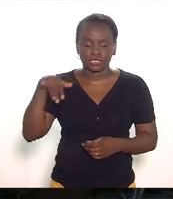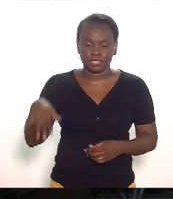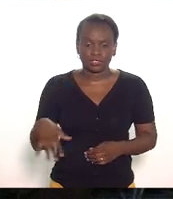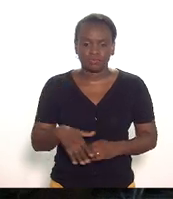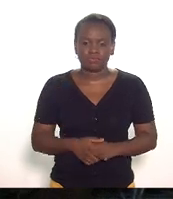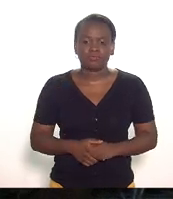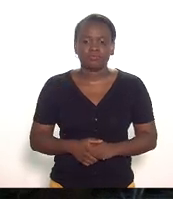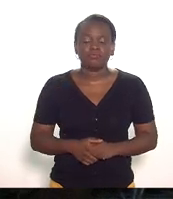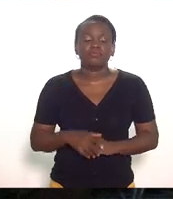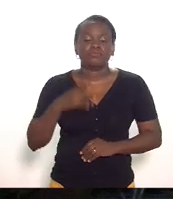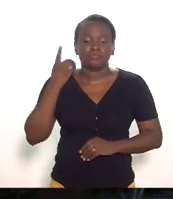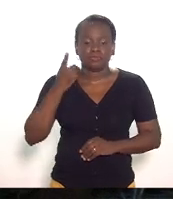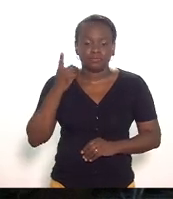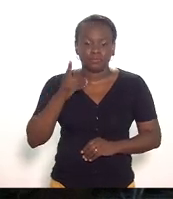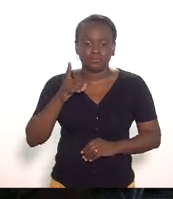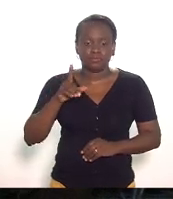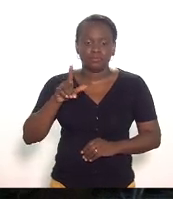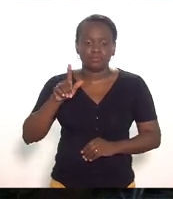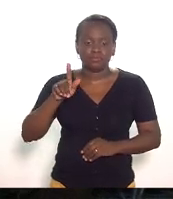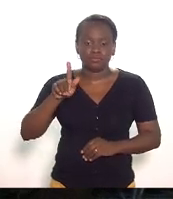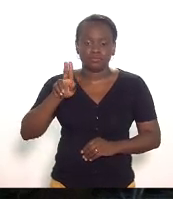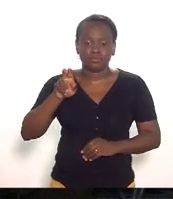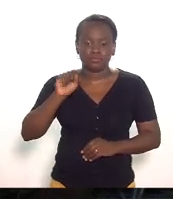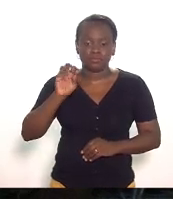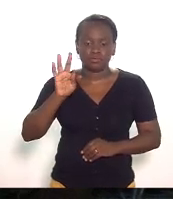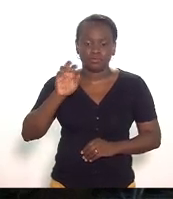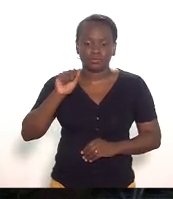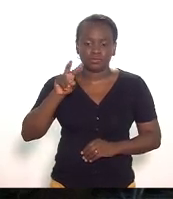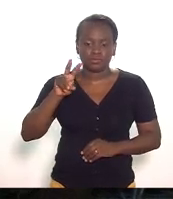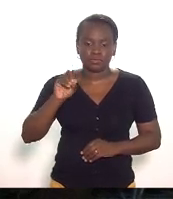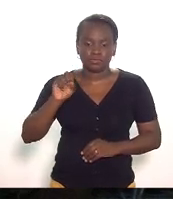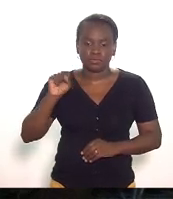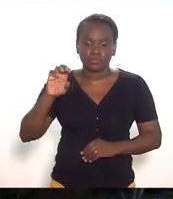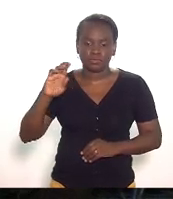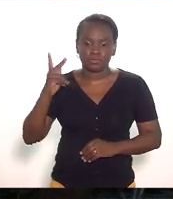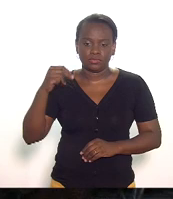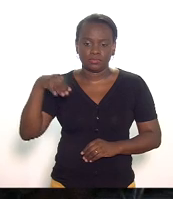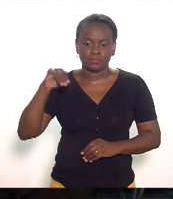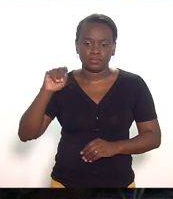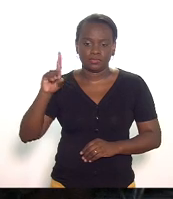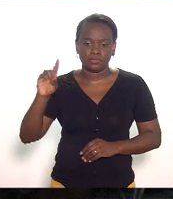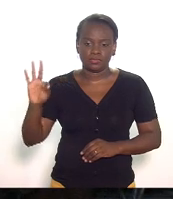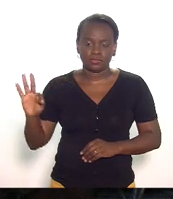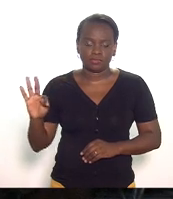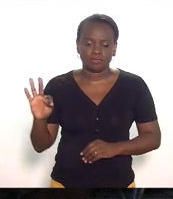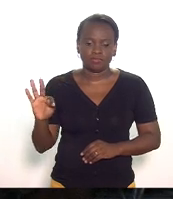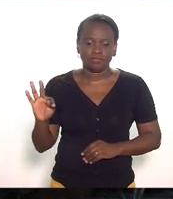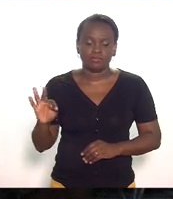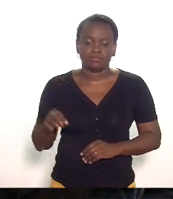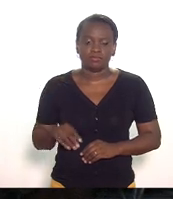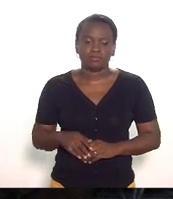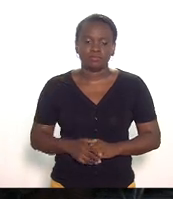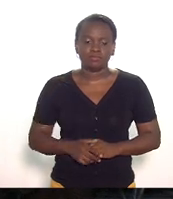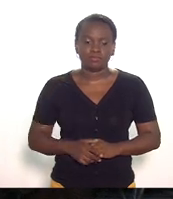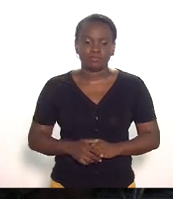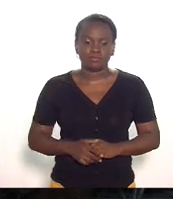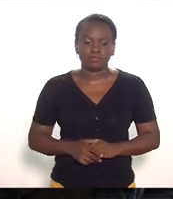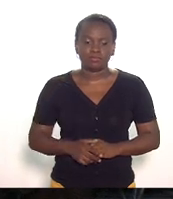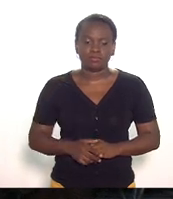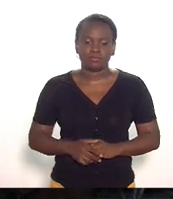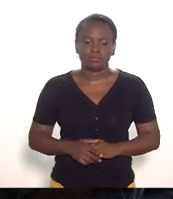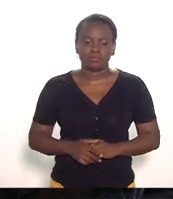Deputado Gustavo Schmidt. Deputado Gustavo Schmidt.